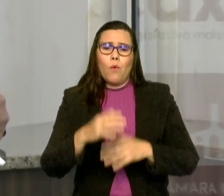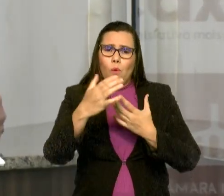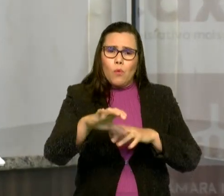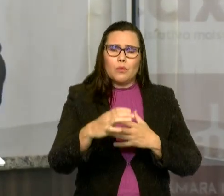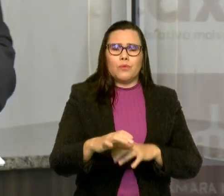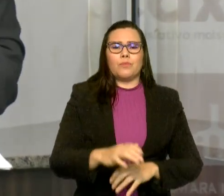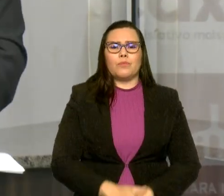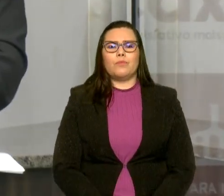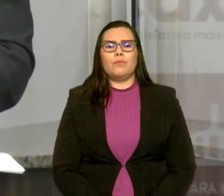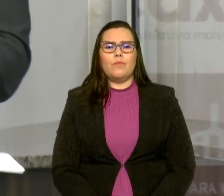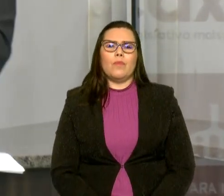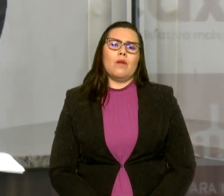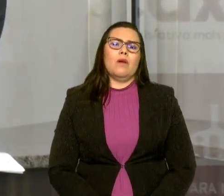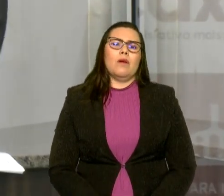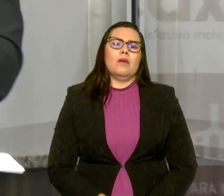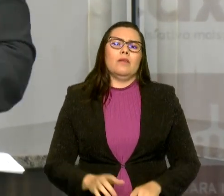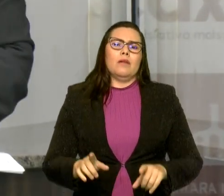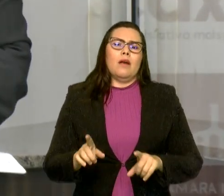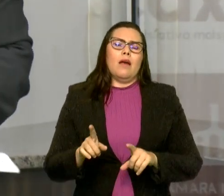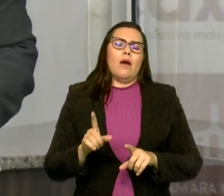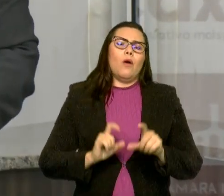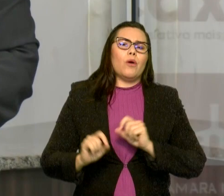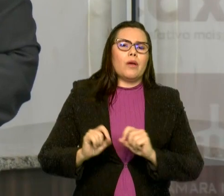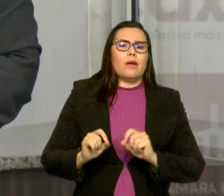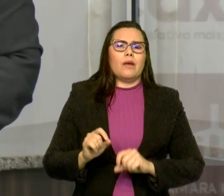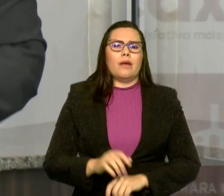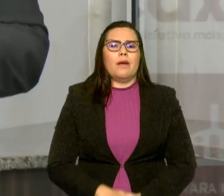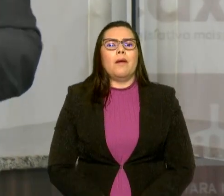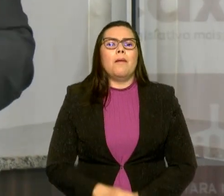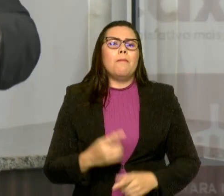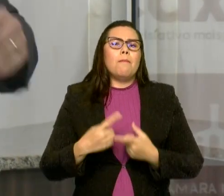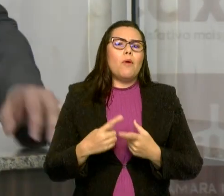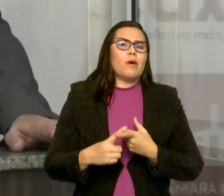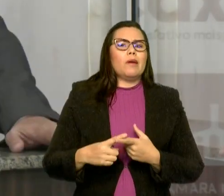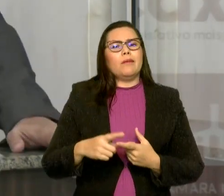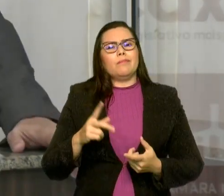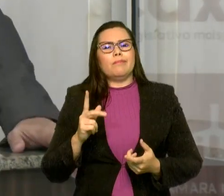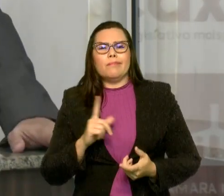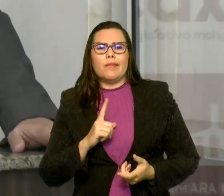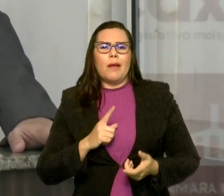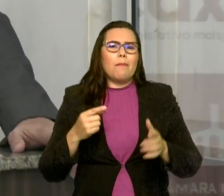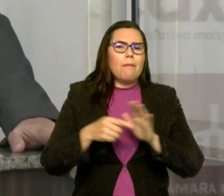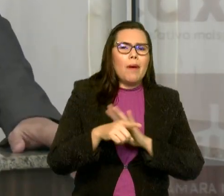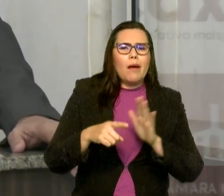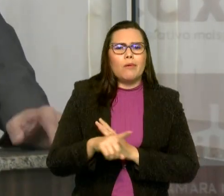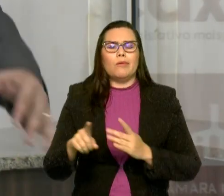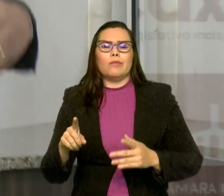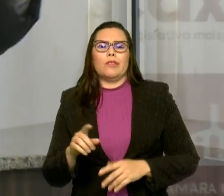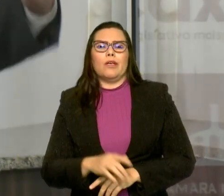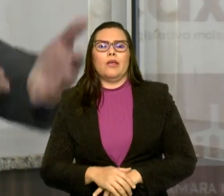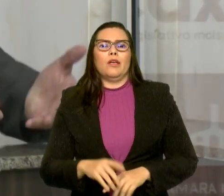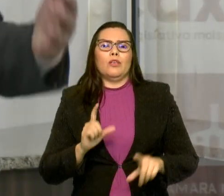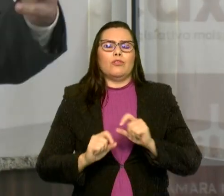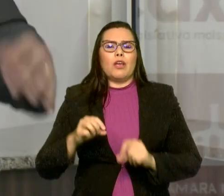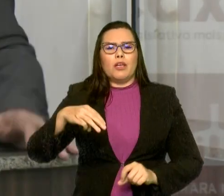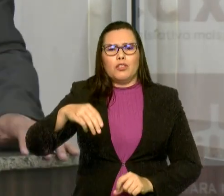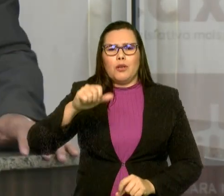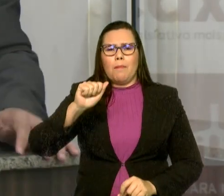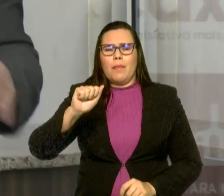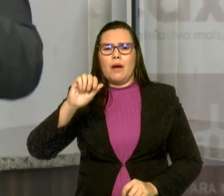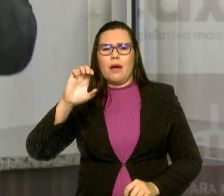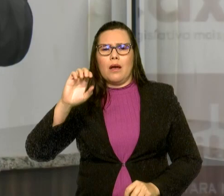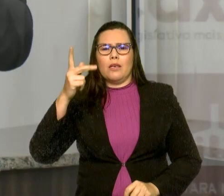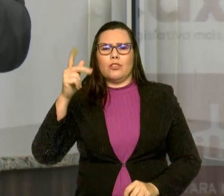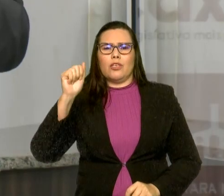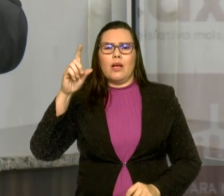de Assis e não explorar o nosso caxiense Gonçalves Dias, nós que estamos aqui na terra de Gonçalves Dias? Por que explorar, por